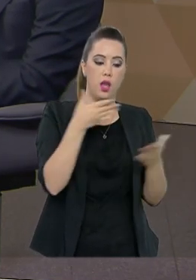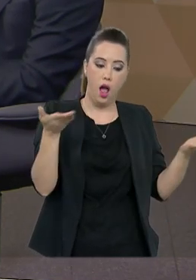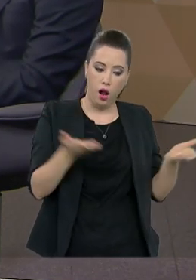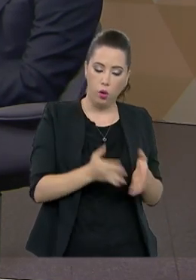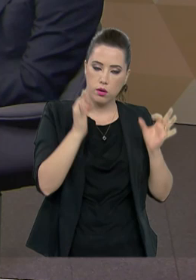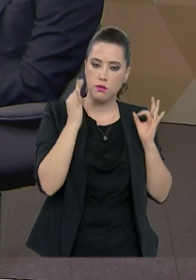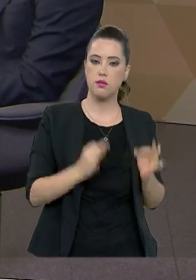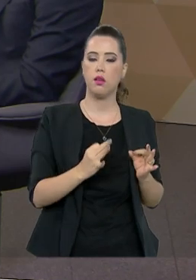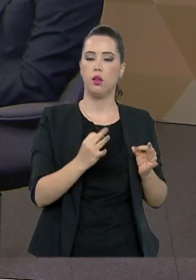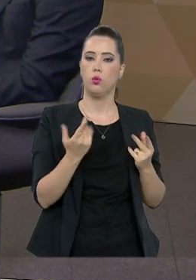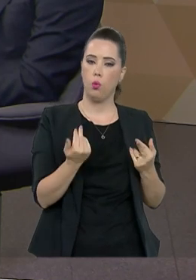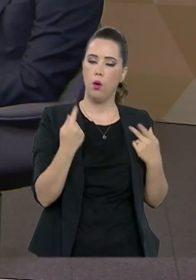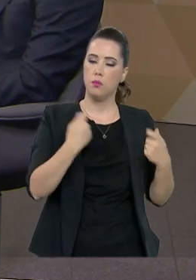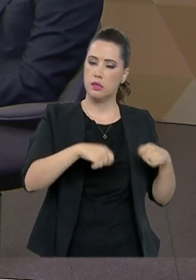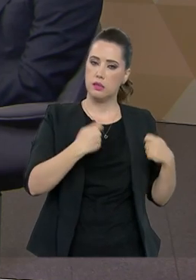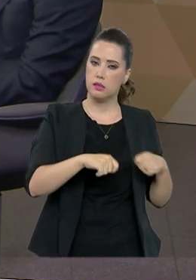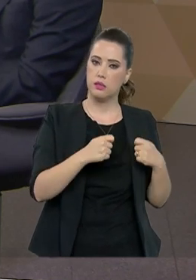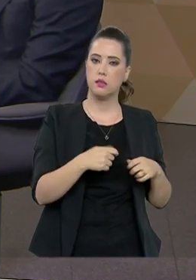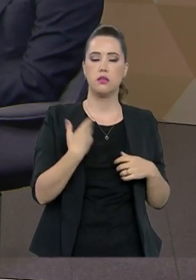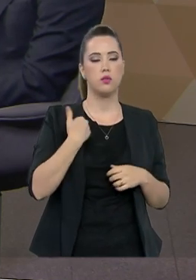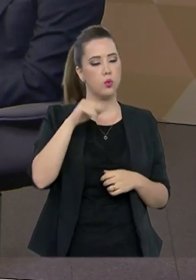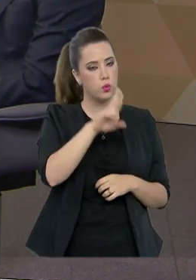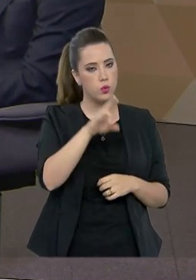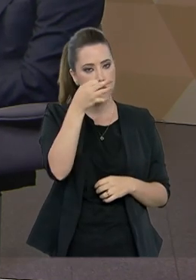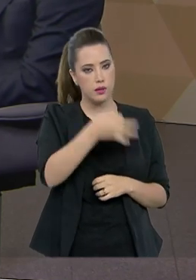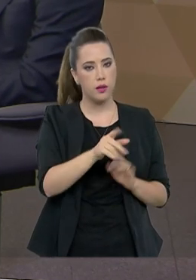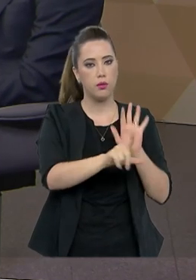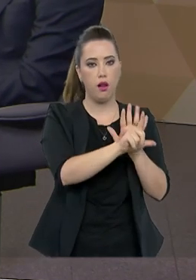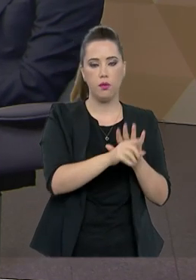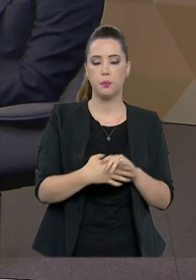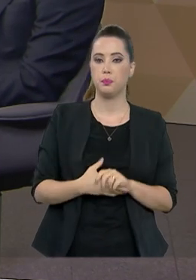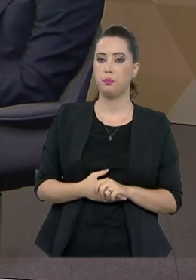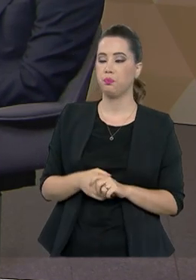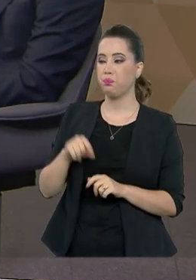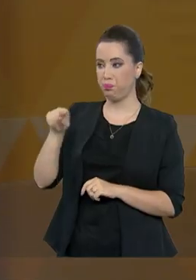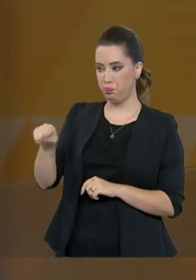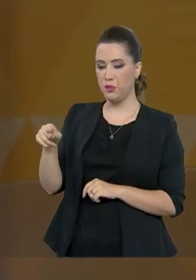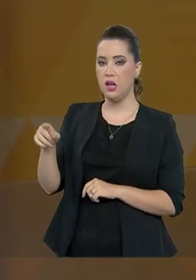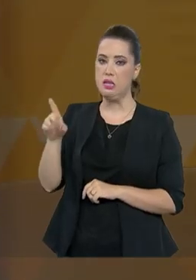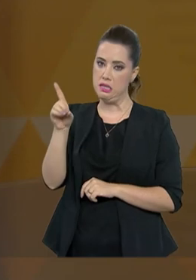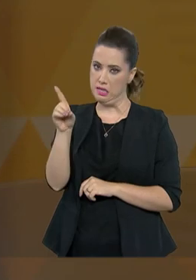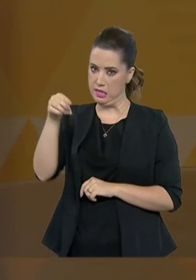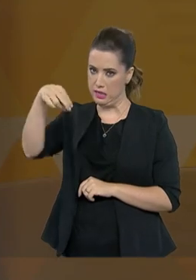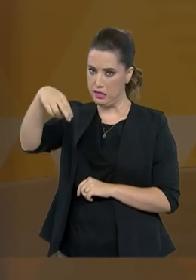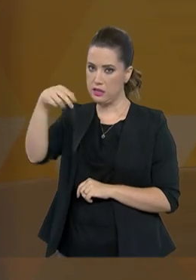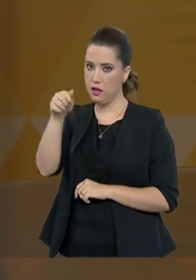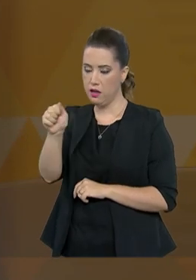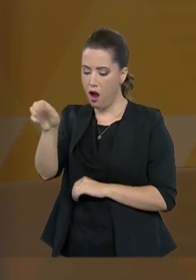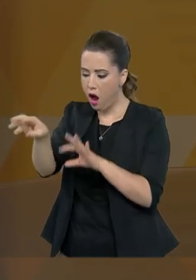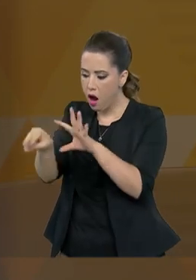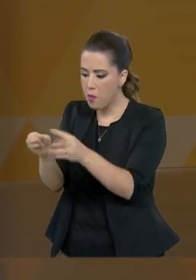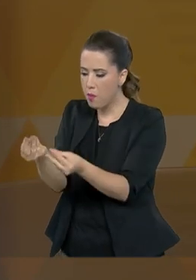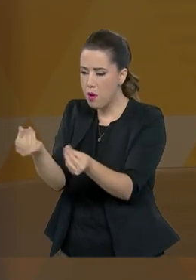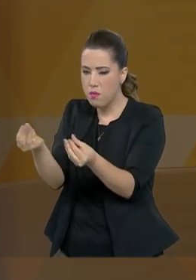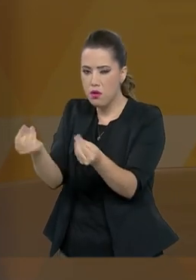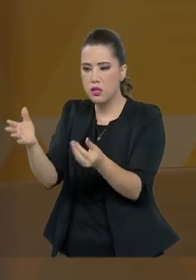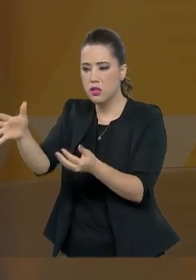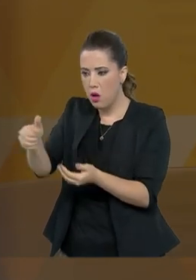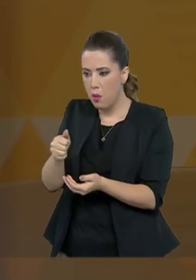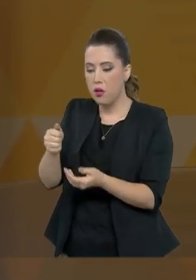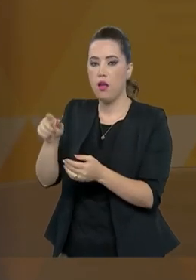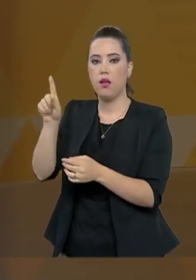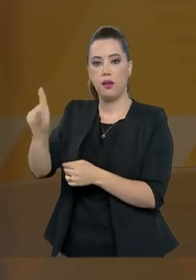ser com o cumprimento total dessa lei. E essas amostras coletadas, elas